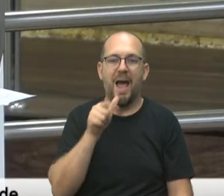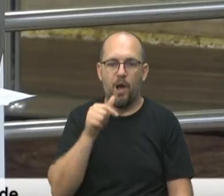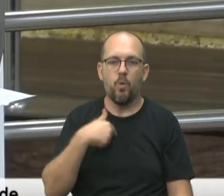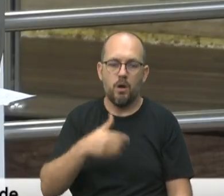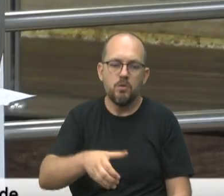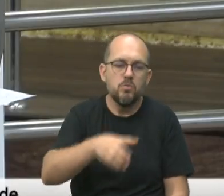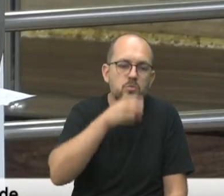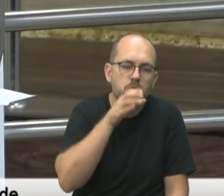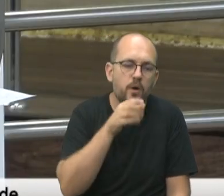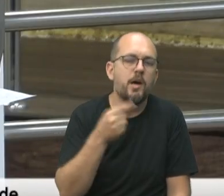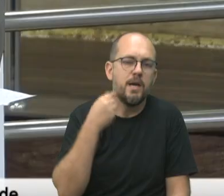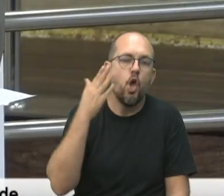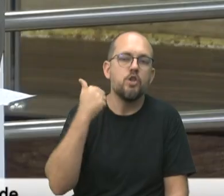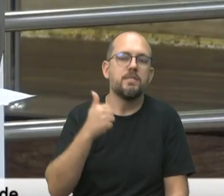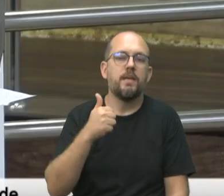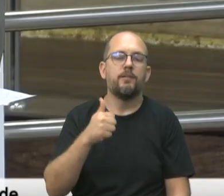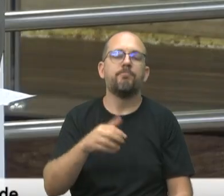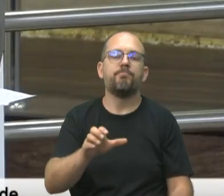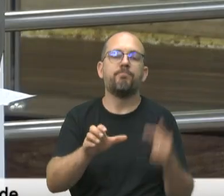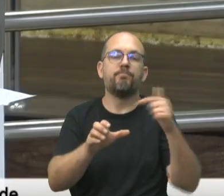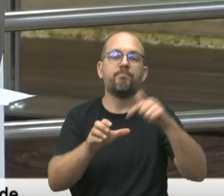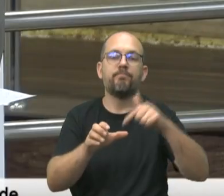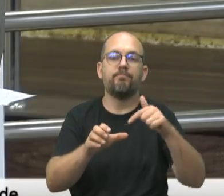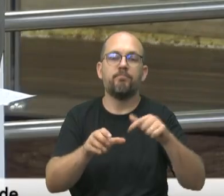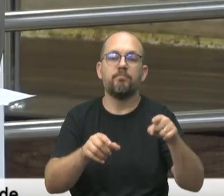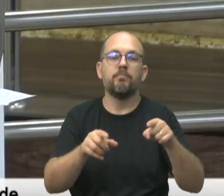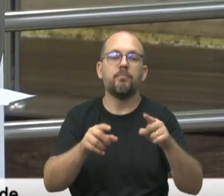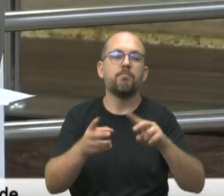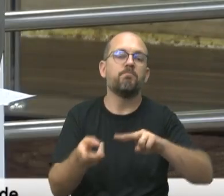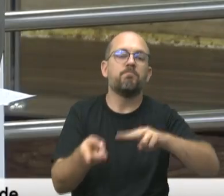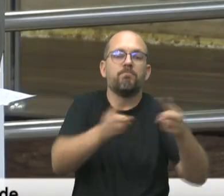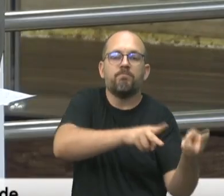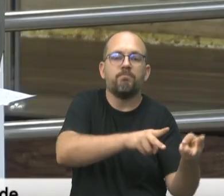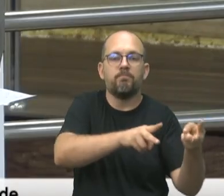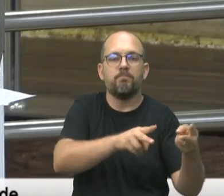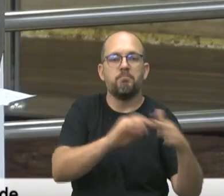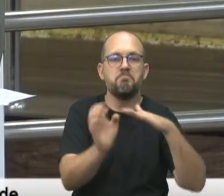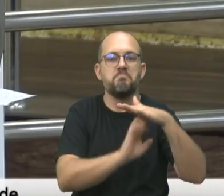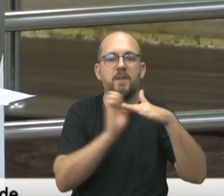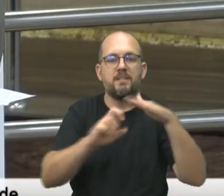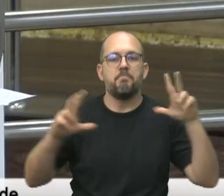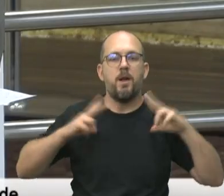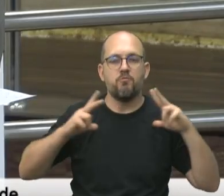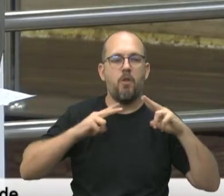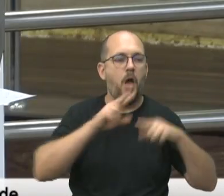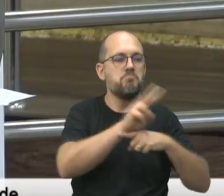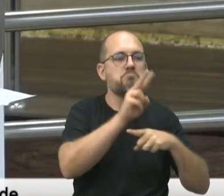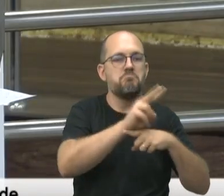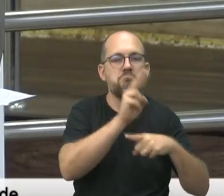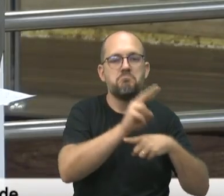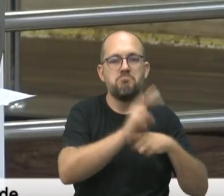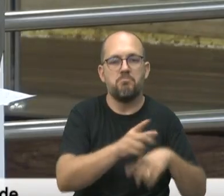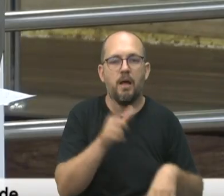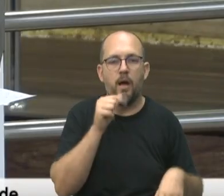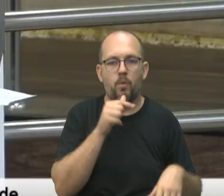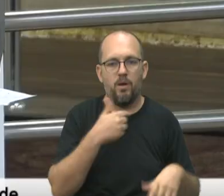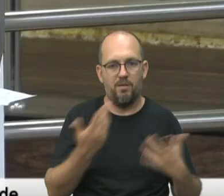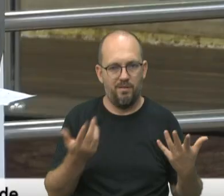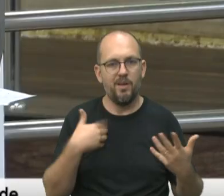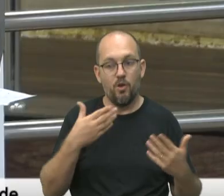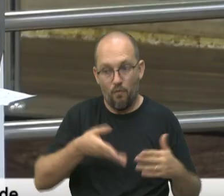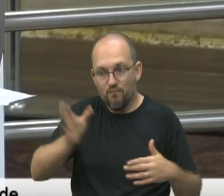sabe como é prejudicial a privatização do saneamento básico. A gente vai para a escola, então a gente